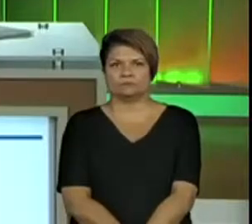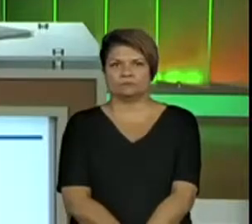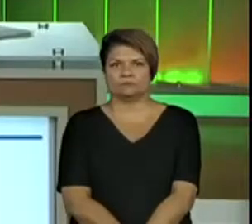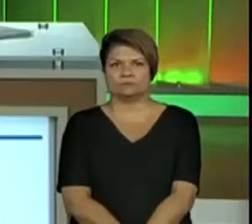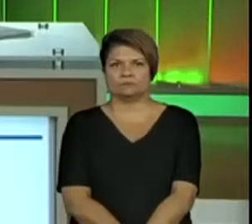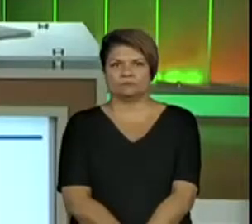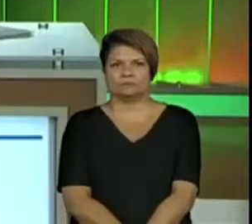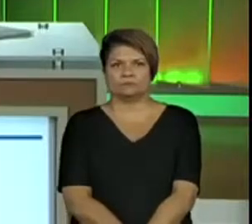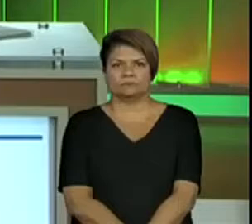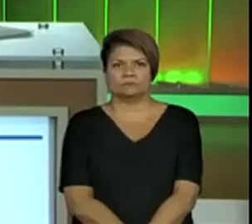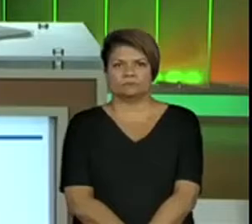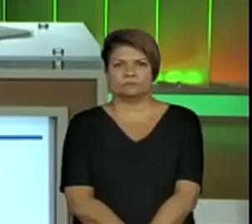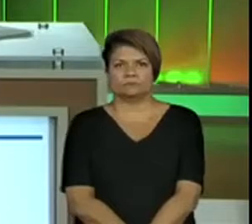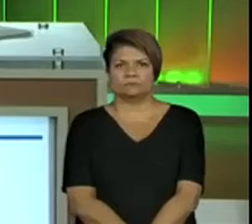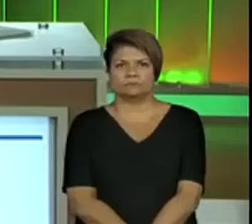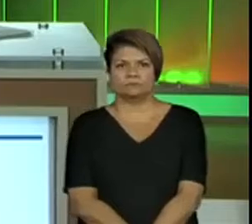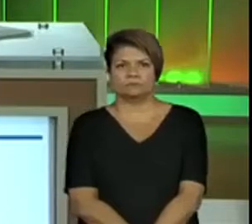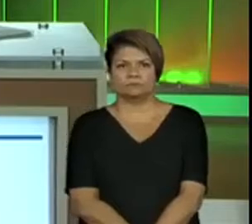opa.